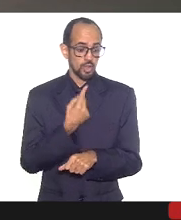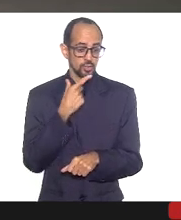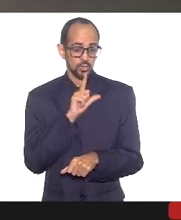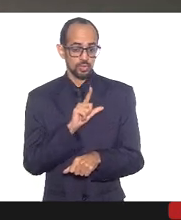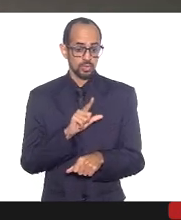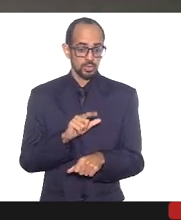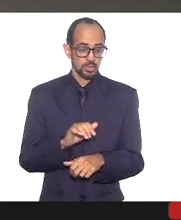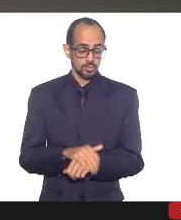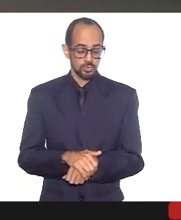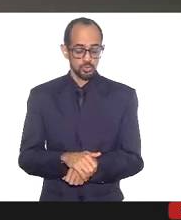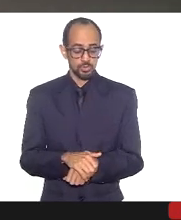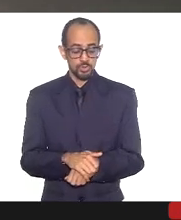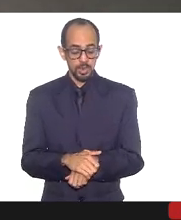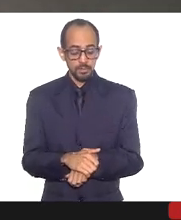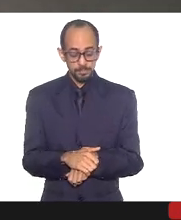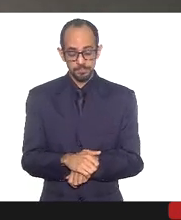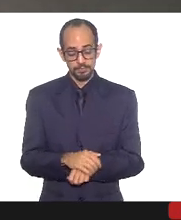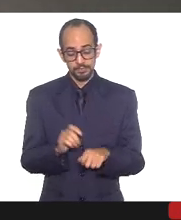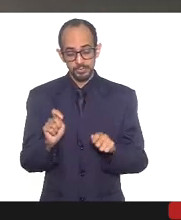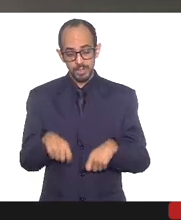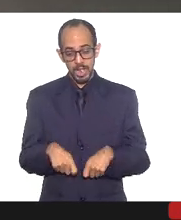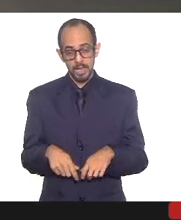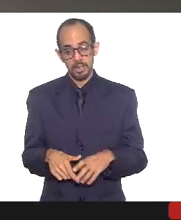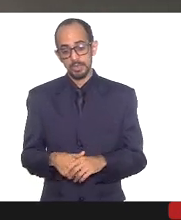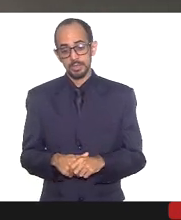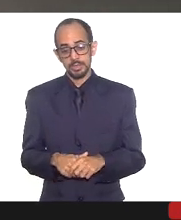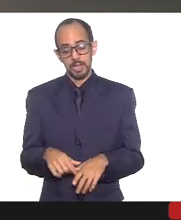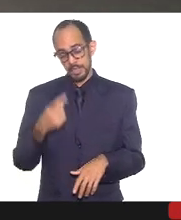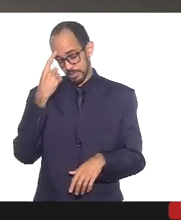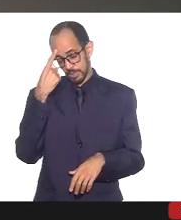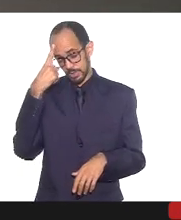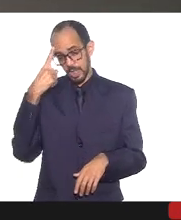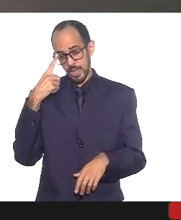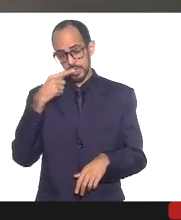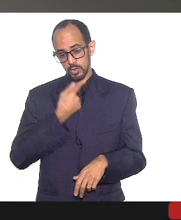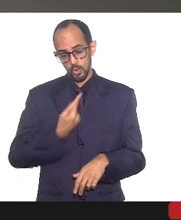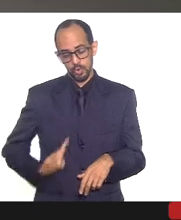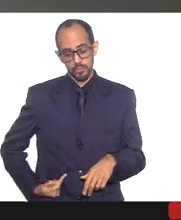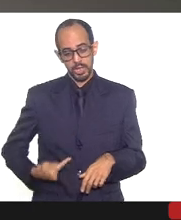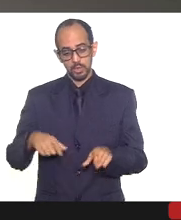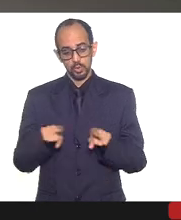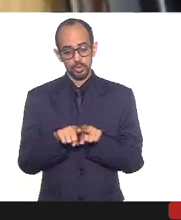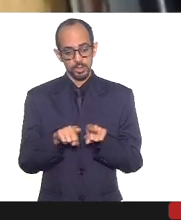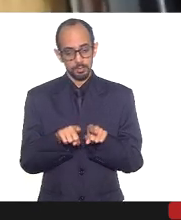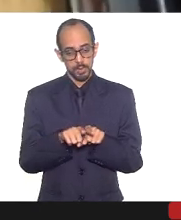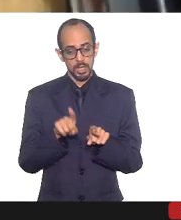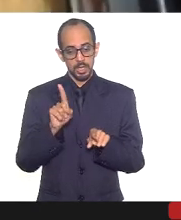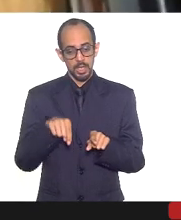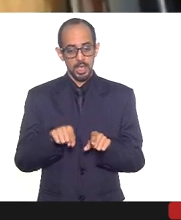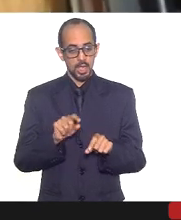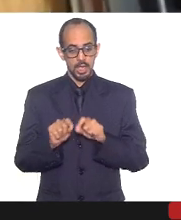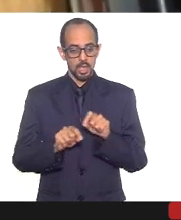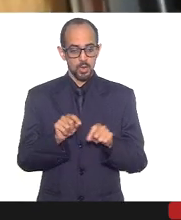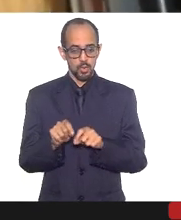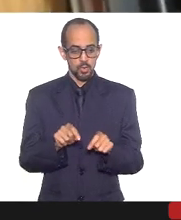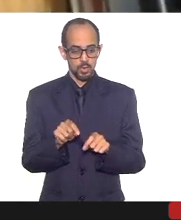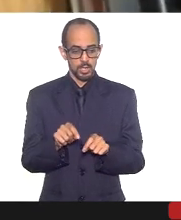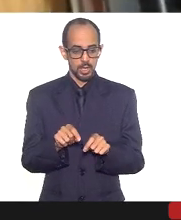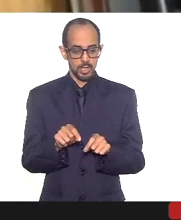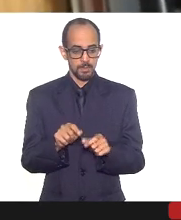tem a cessação, e a ideia do governador, ele já vem comentando isso em reuniões, de que ele tenta fazer isso não com um segmento